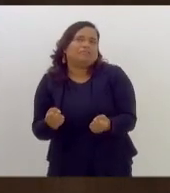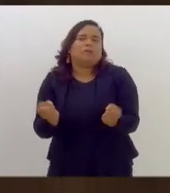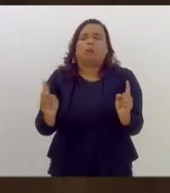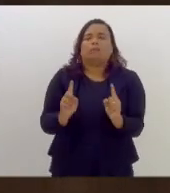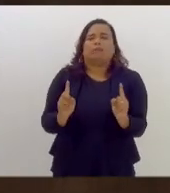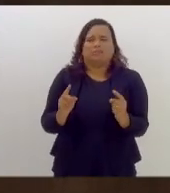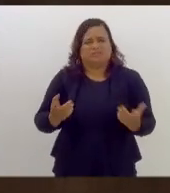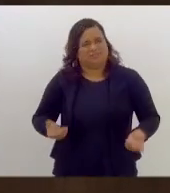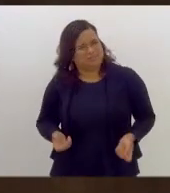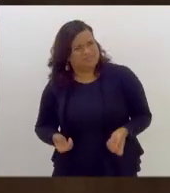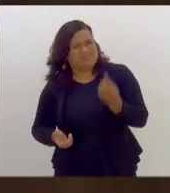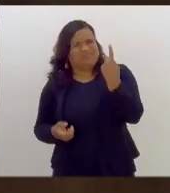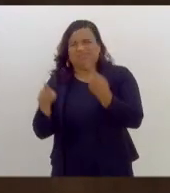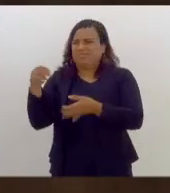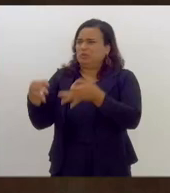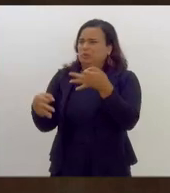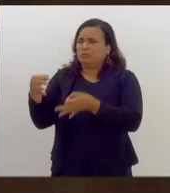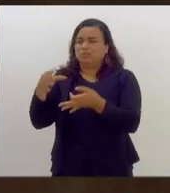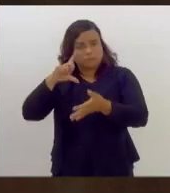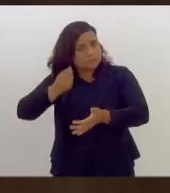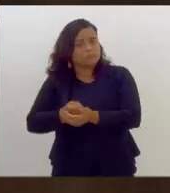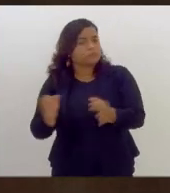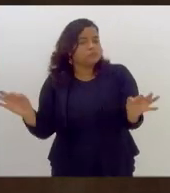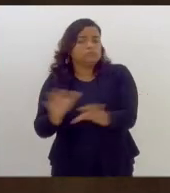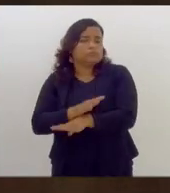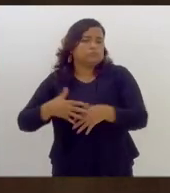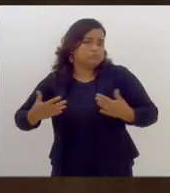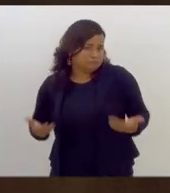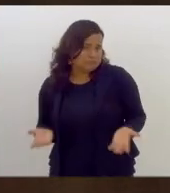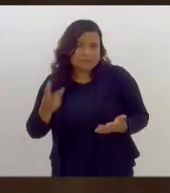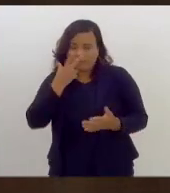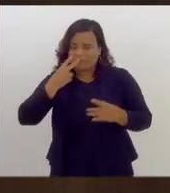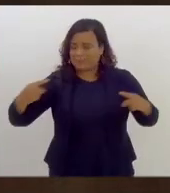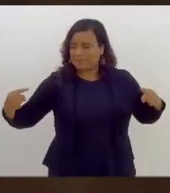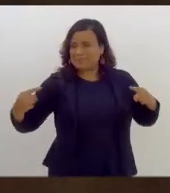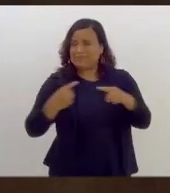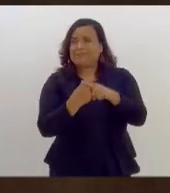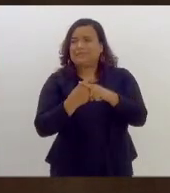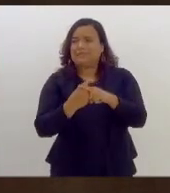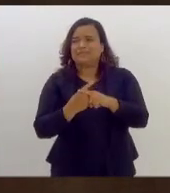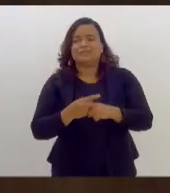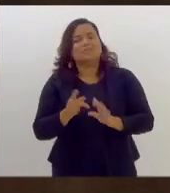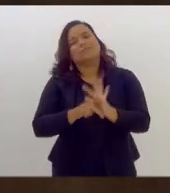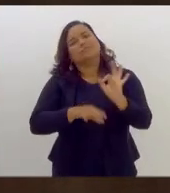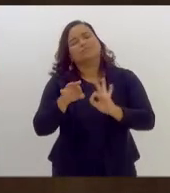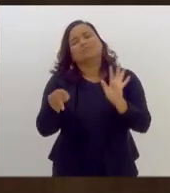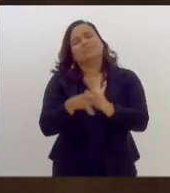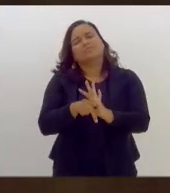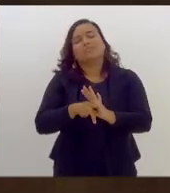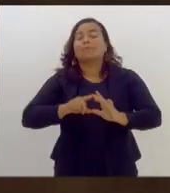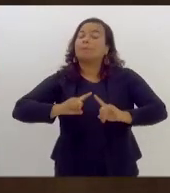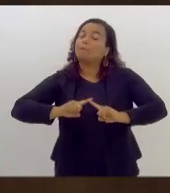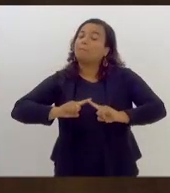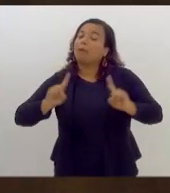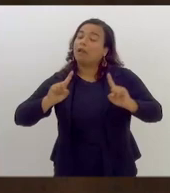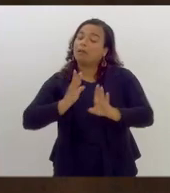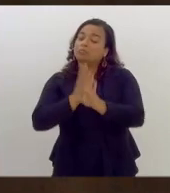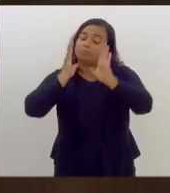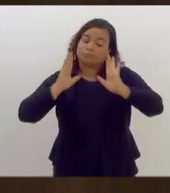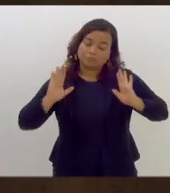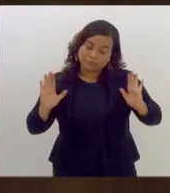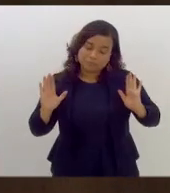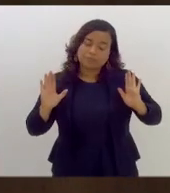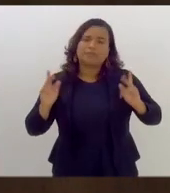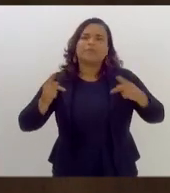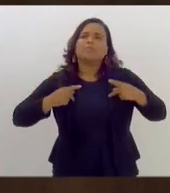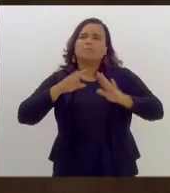Senão o juiz não... Enfim, é uma das contradições que tem esse projeto. Mas as